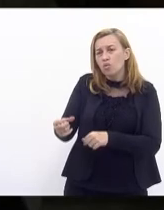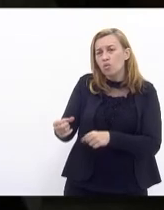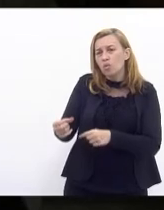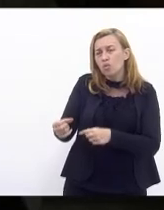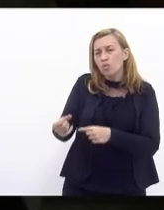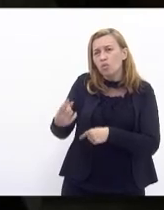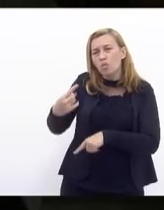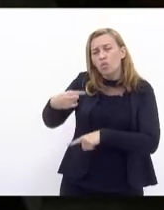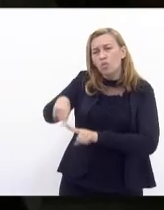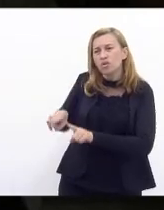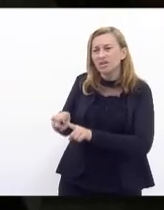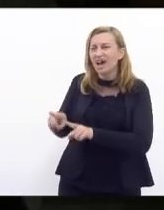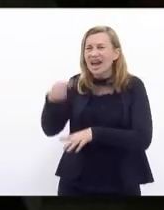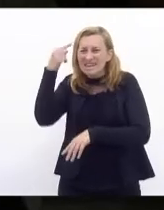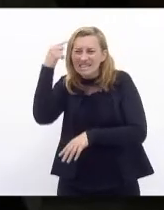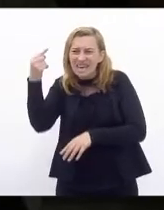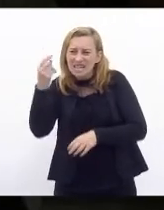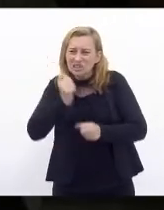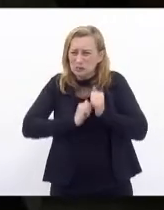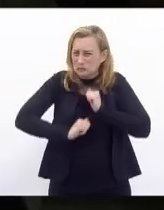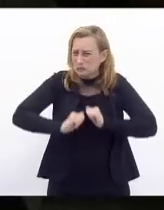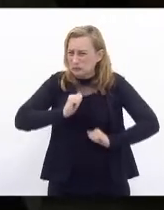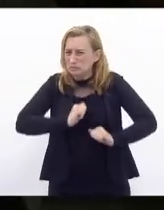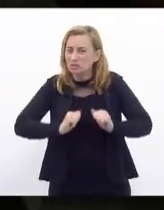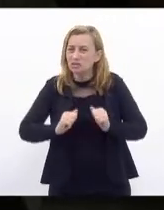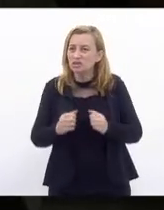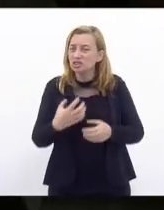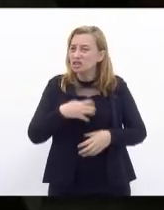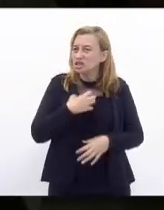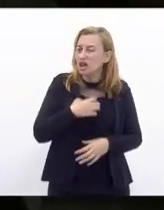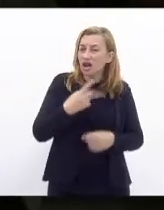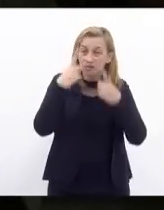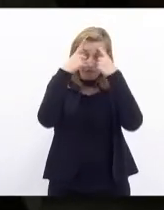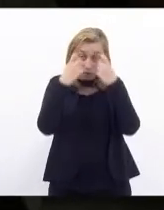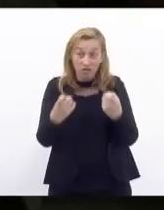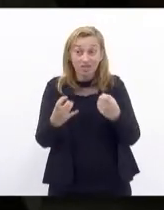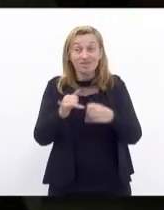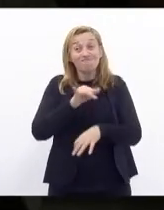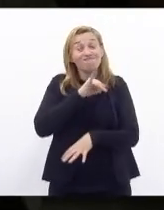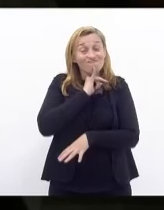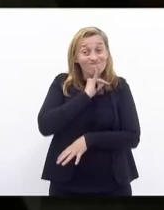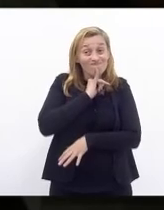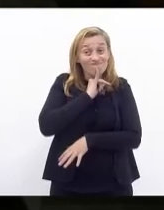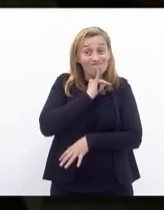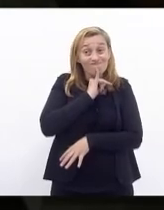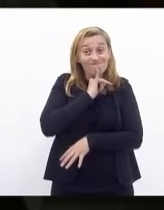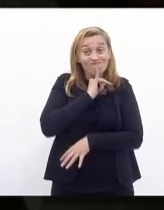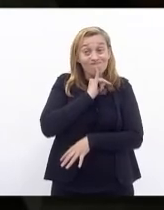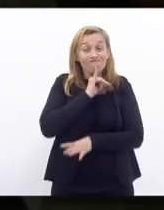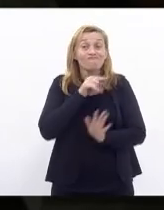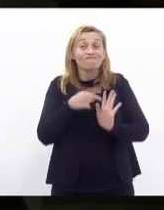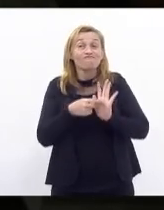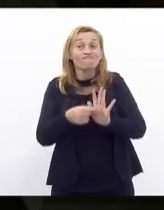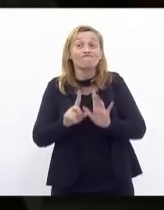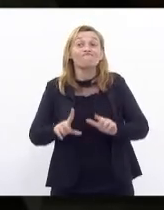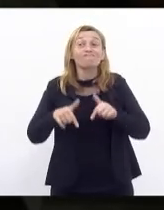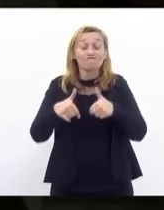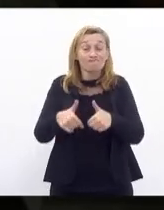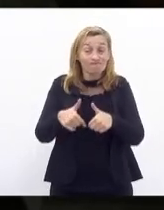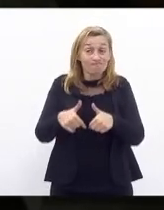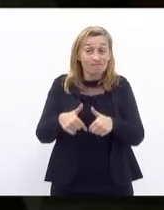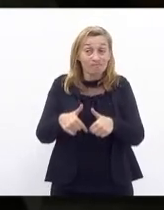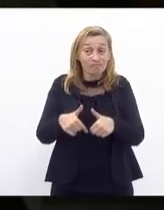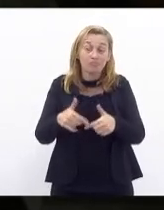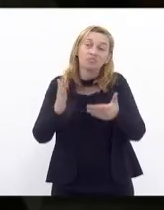a ideia de ódio, de intolerância, de violência que, infelizmente, tem pautado a atitude e a ação